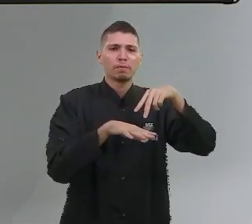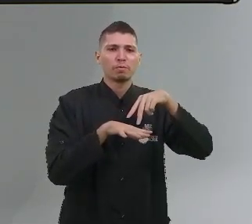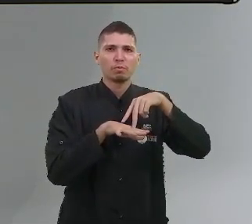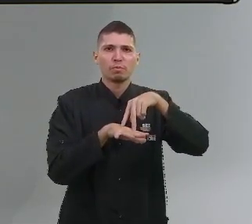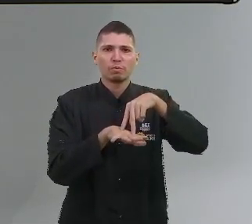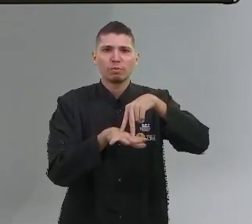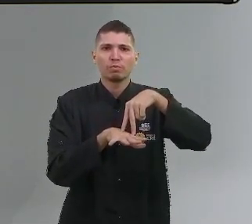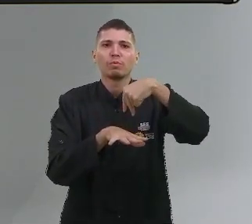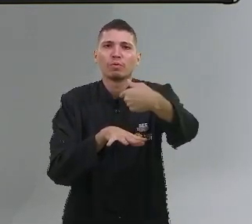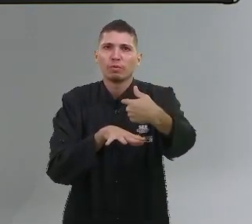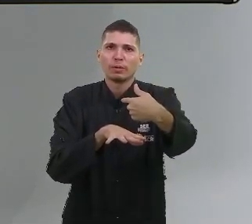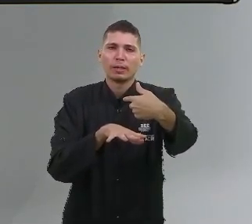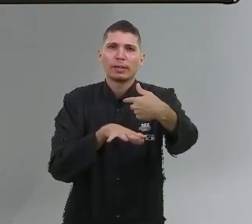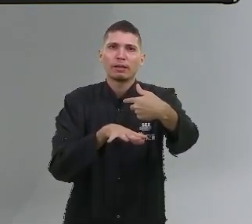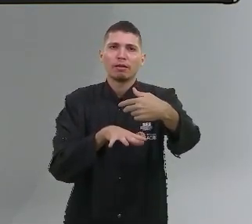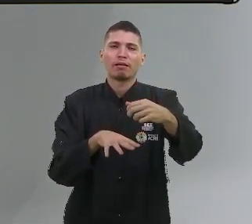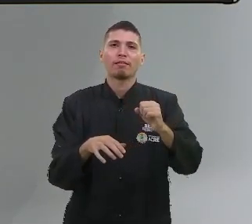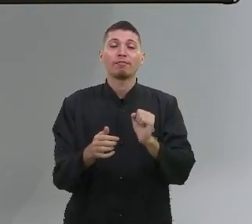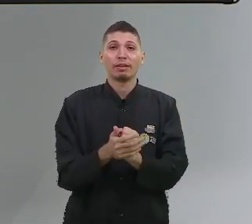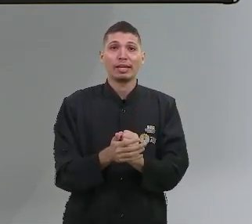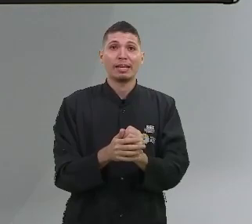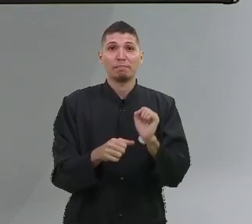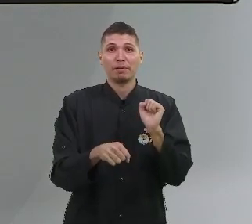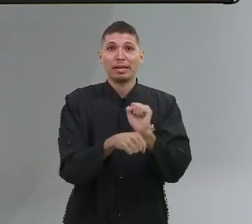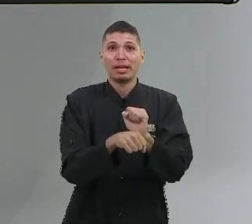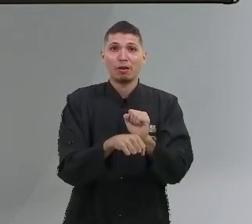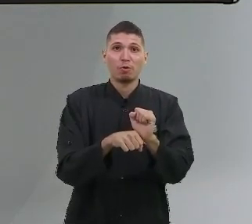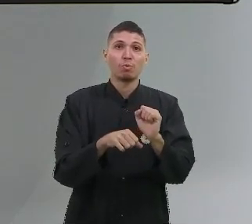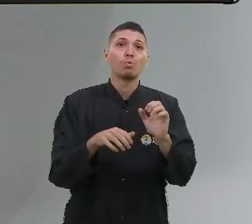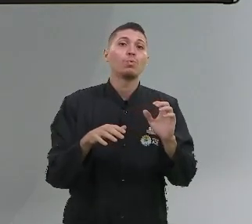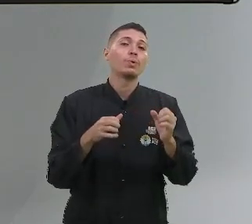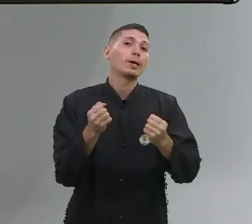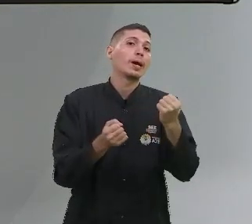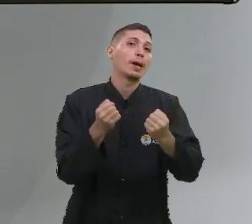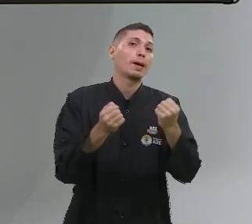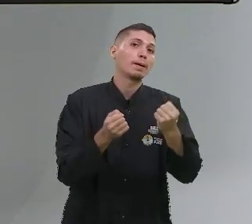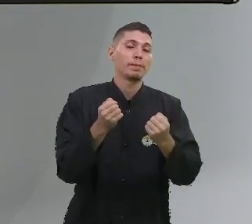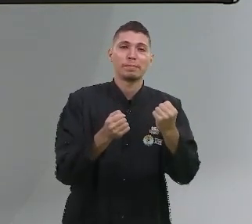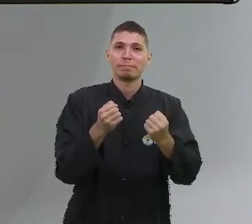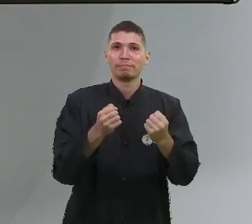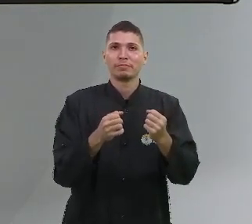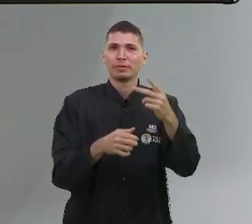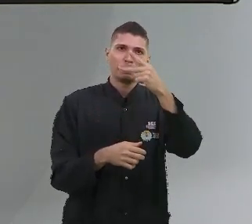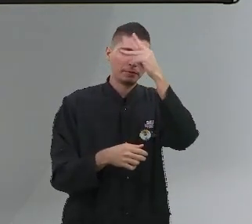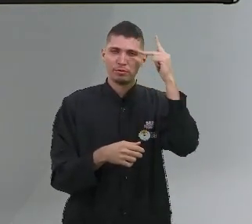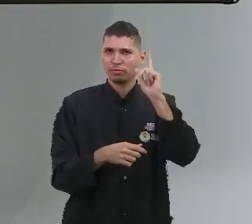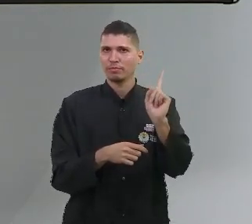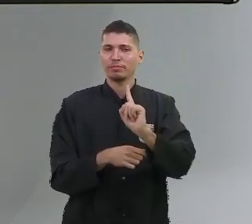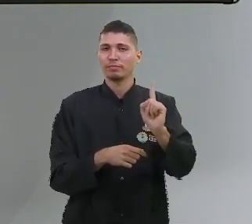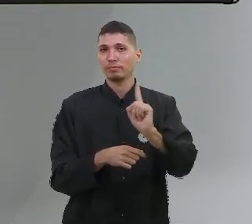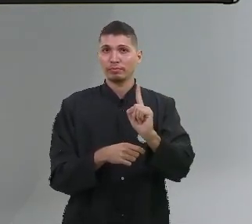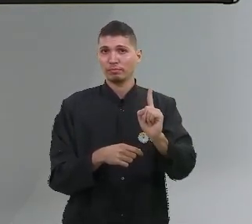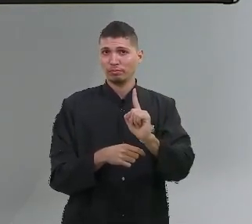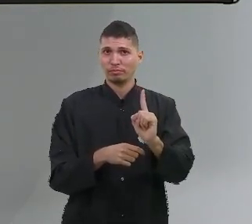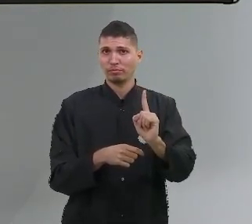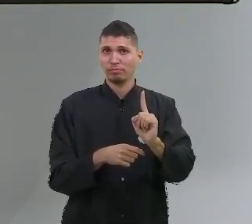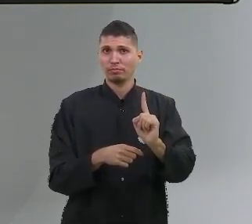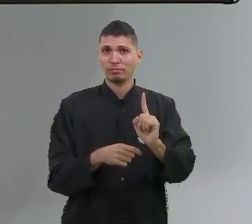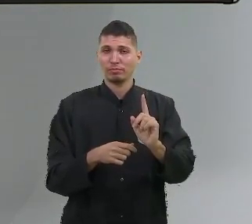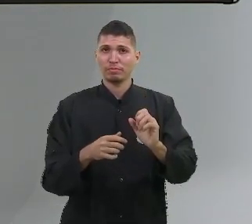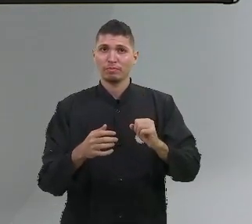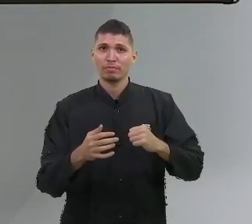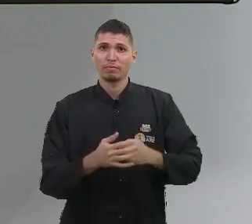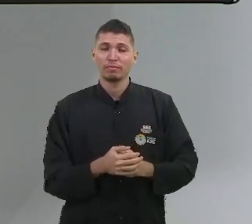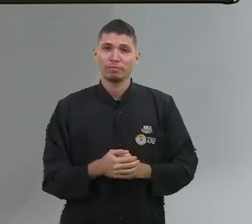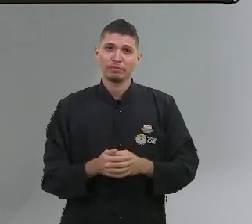foi frear o carro e não as pessoas. E aí que entra a importância do uso do cinto de segurança, né? Se a pessoa está lá, afivelada